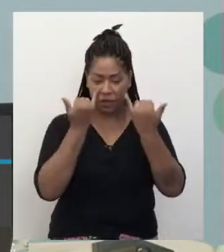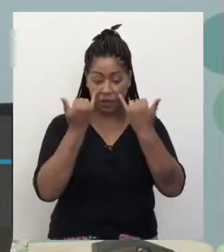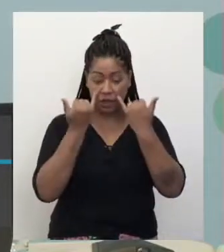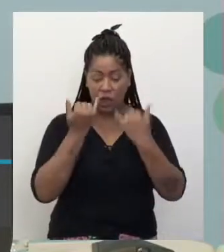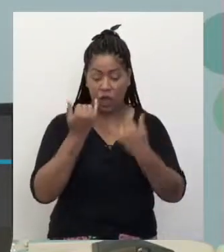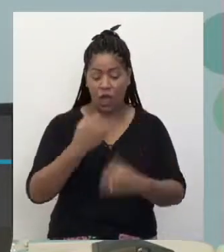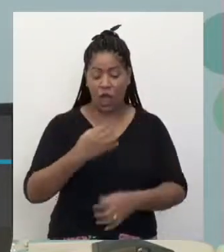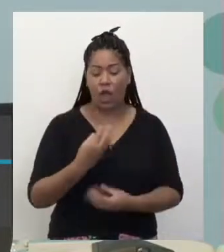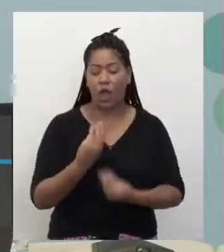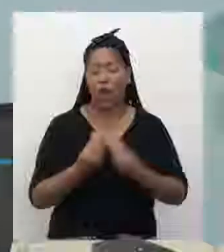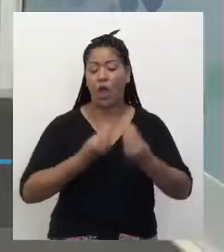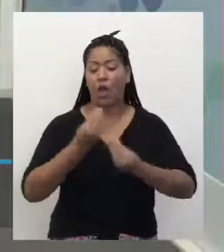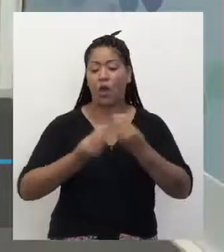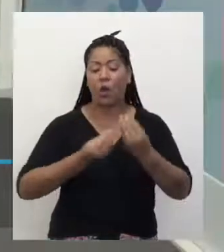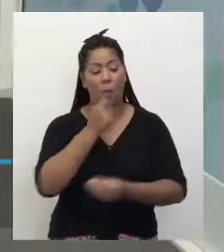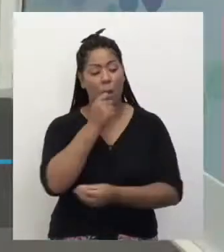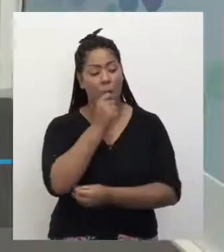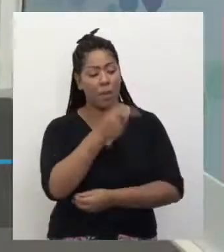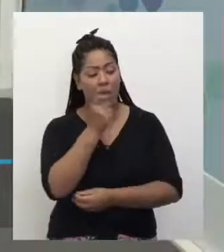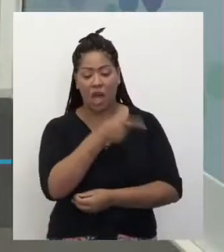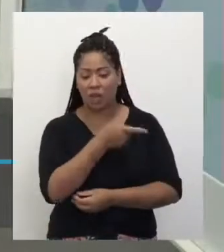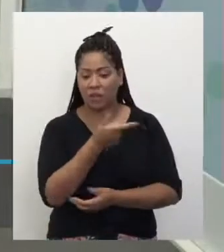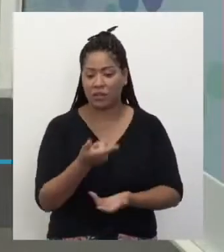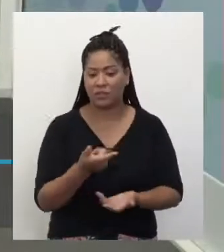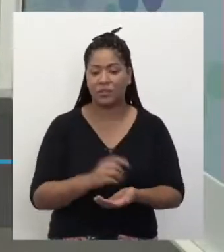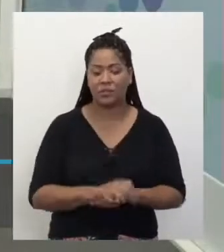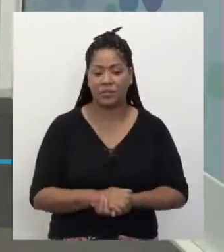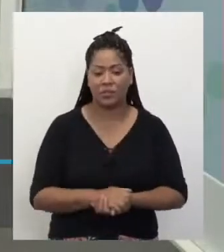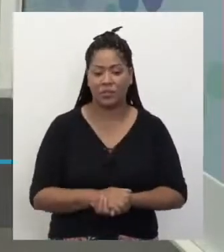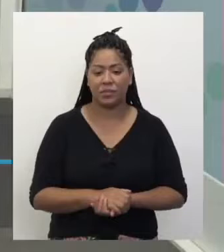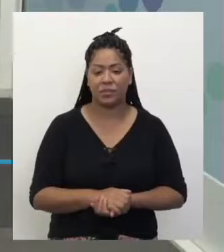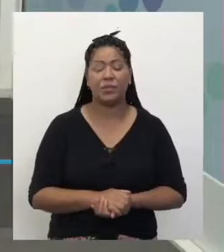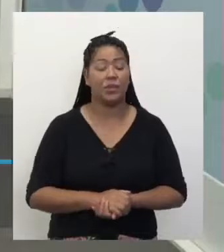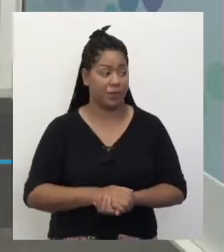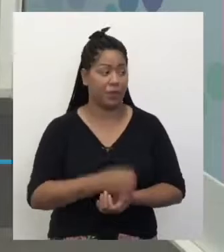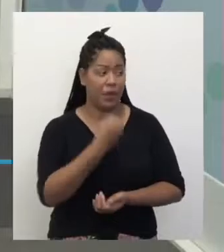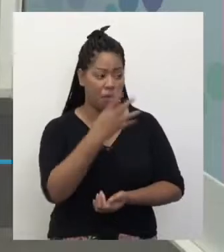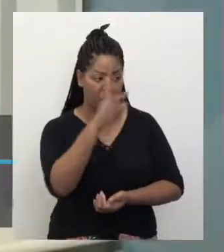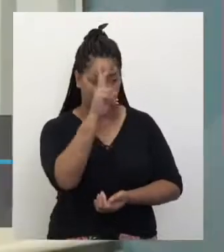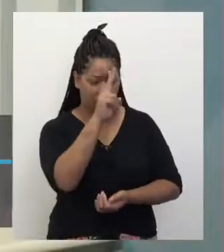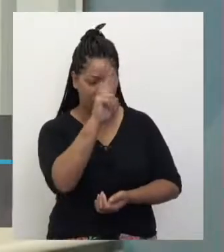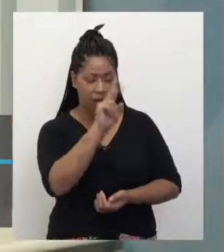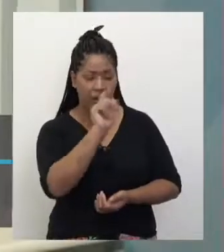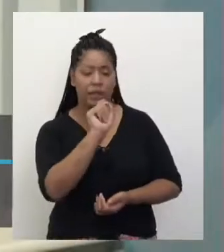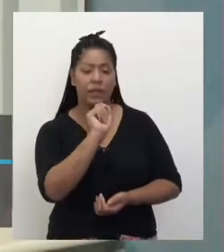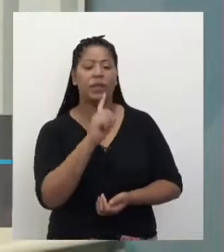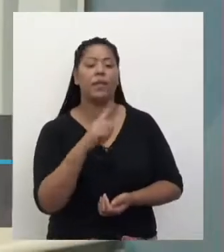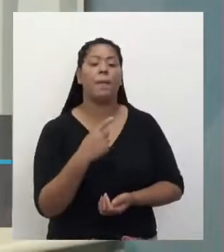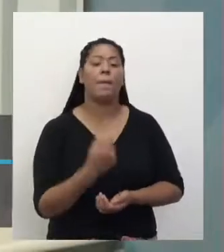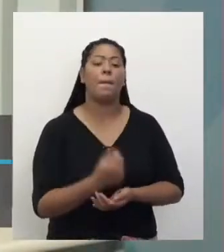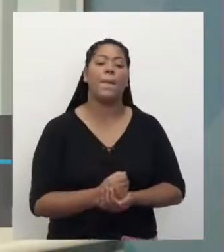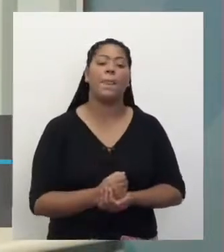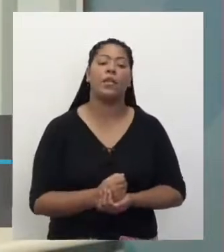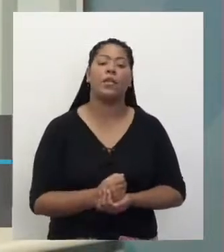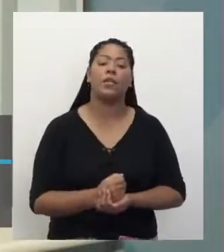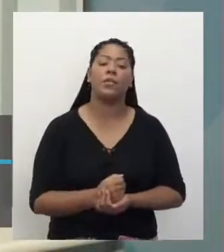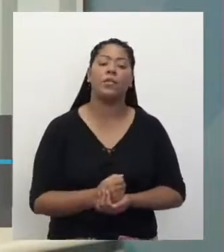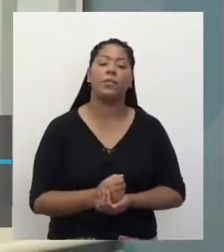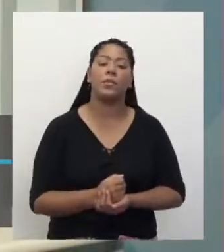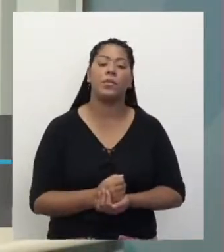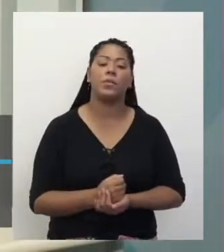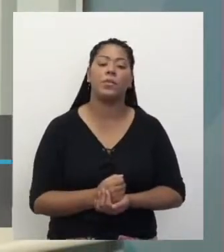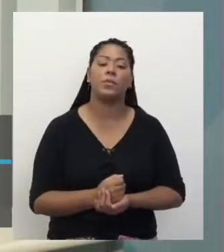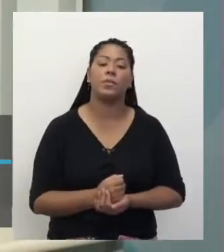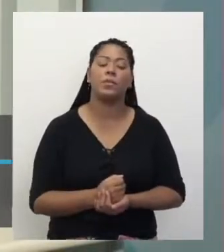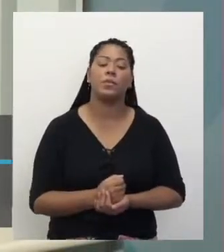né? Exatamente, professora. Então, é bom lembrá-los, já nós vamos comentar numa parte da aula sobre essa questão de